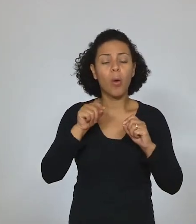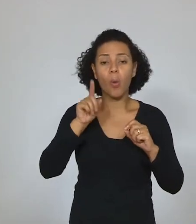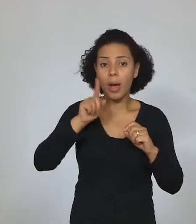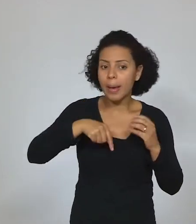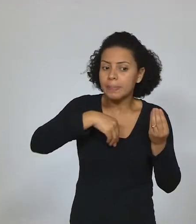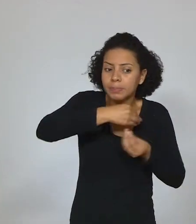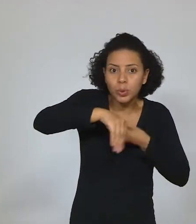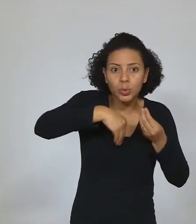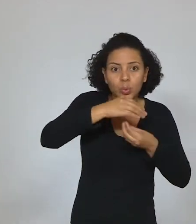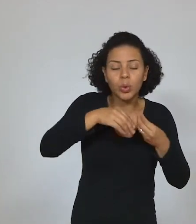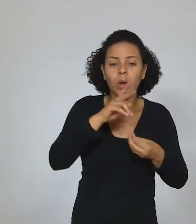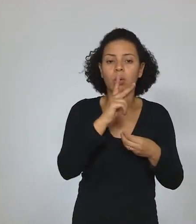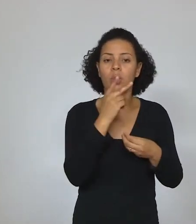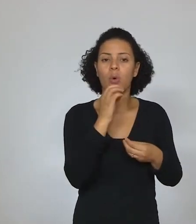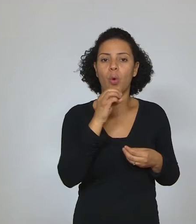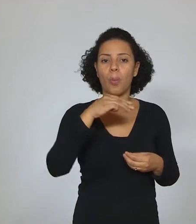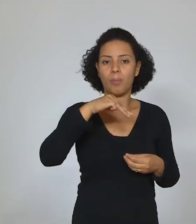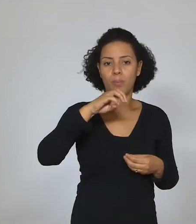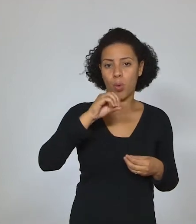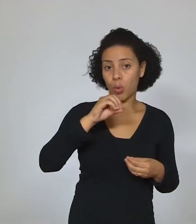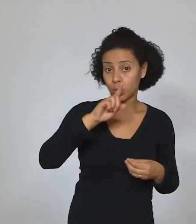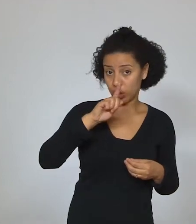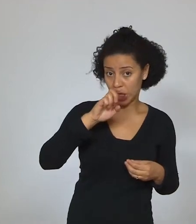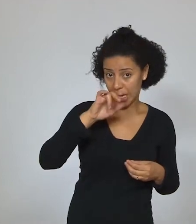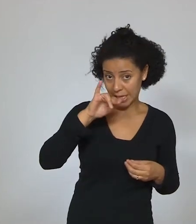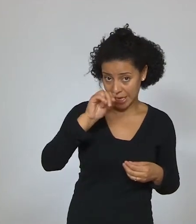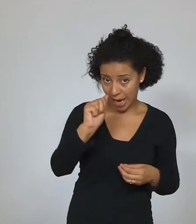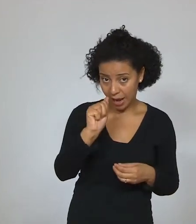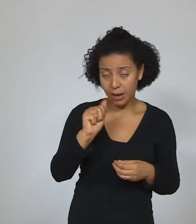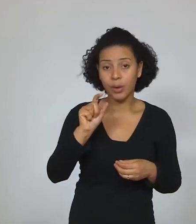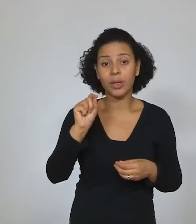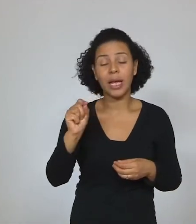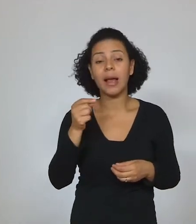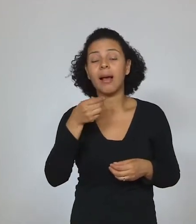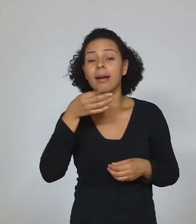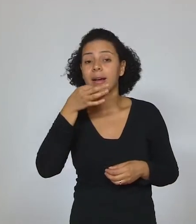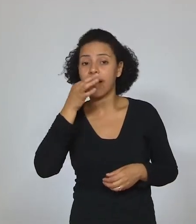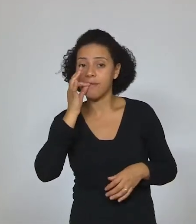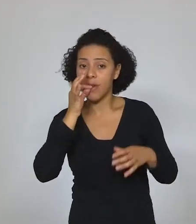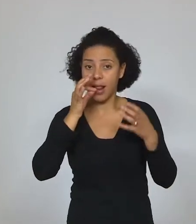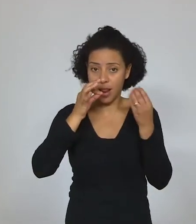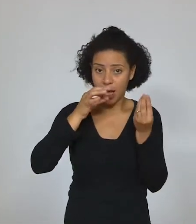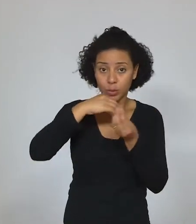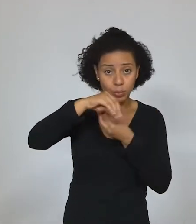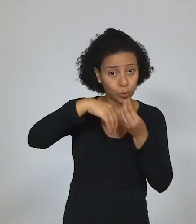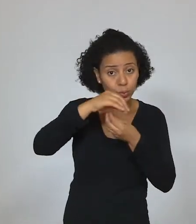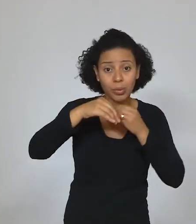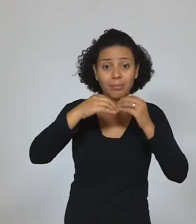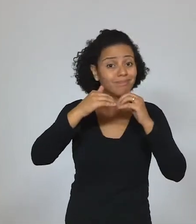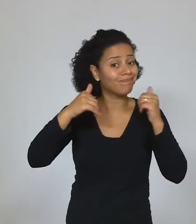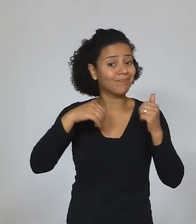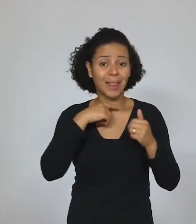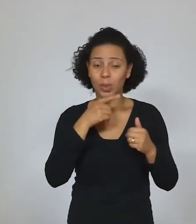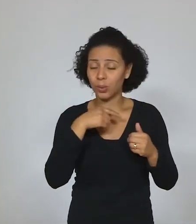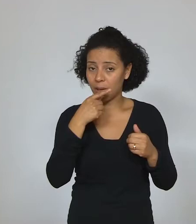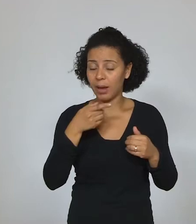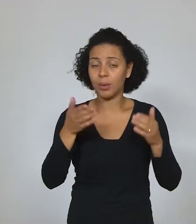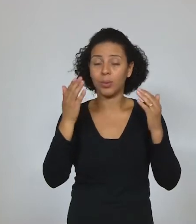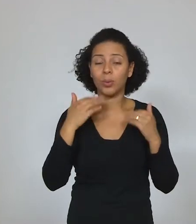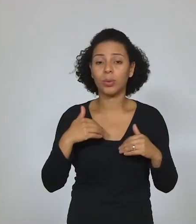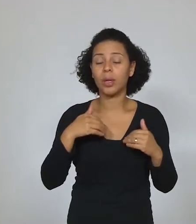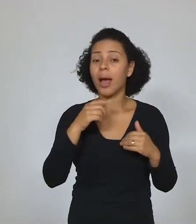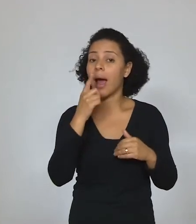homogêneas? Isso mesmo, o café com leite e água com sal, porque visualmente eu não consigo separar as